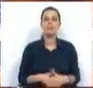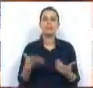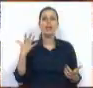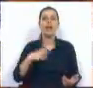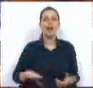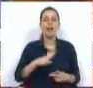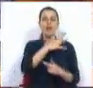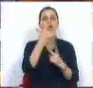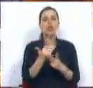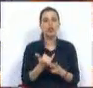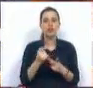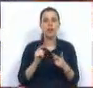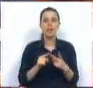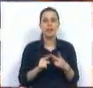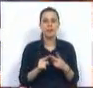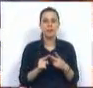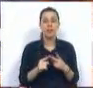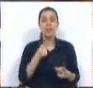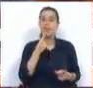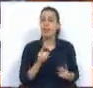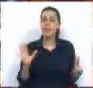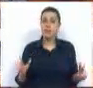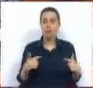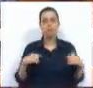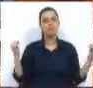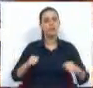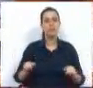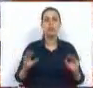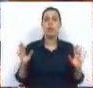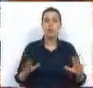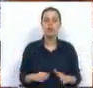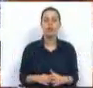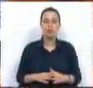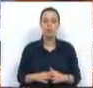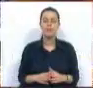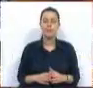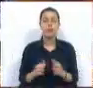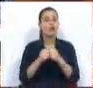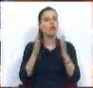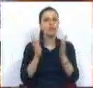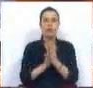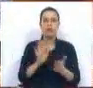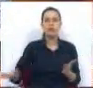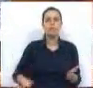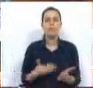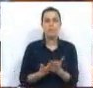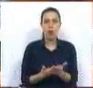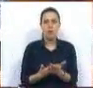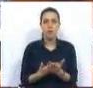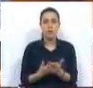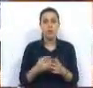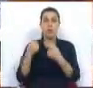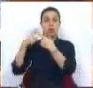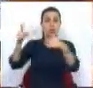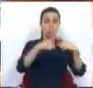Queria, em segundo lugar, dizer que estamos de acordo com todas as propostas